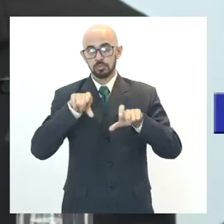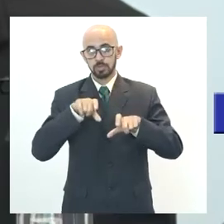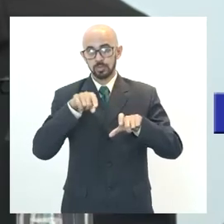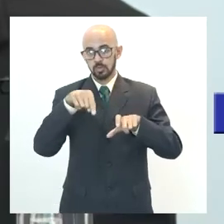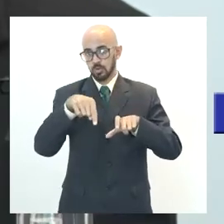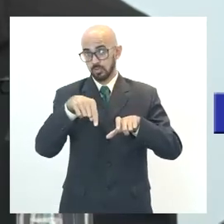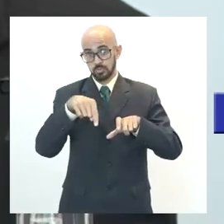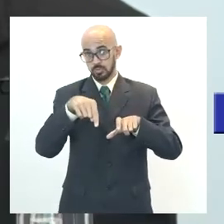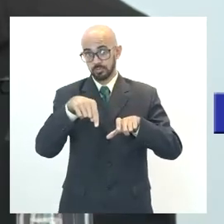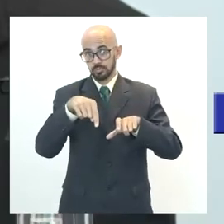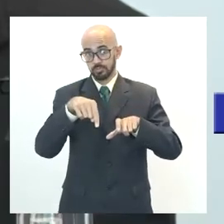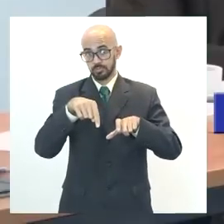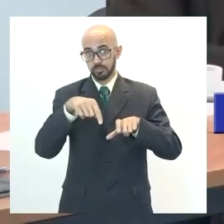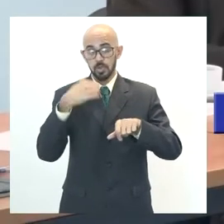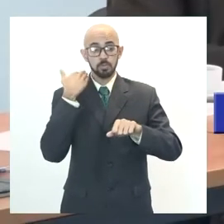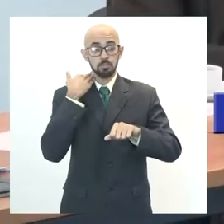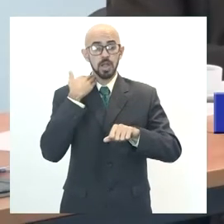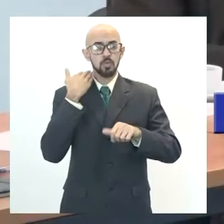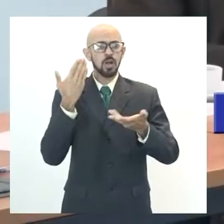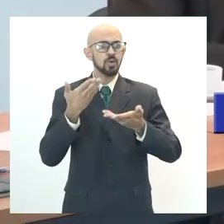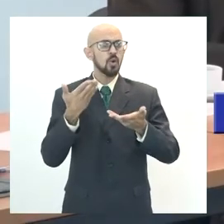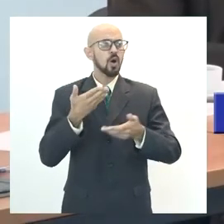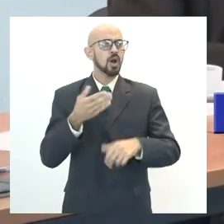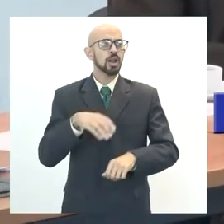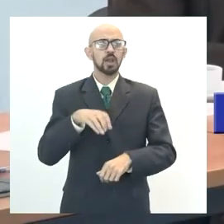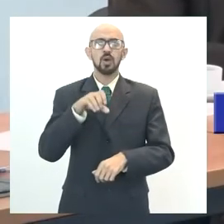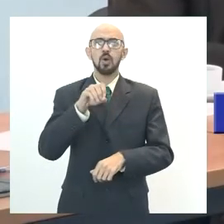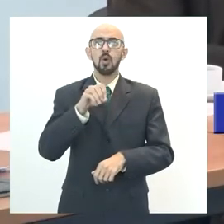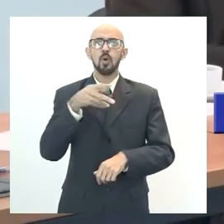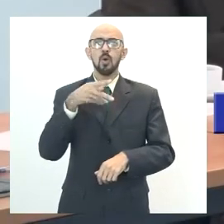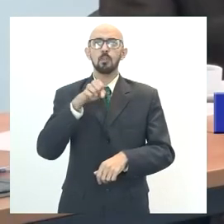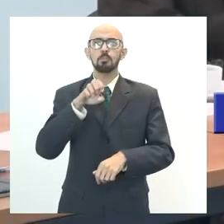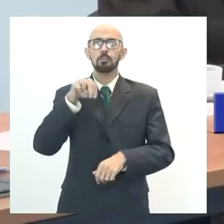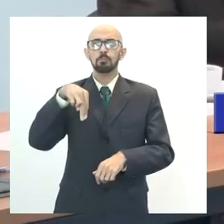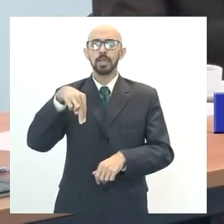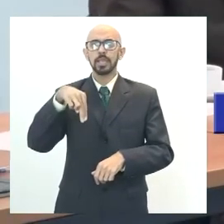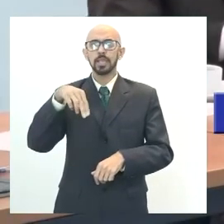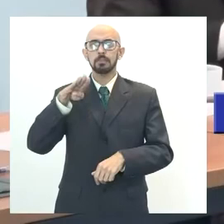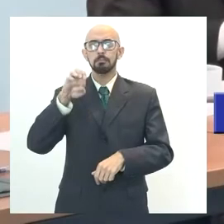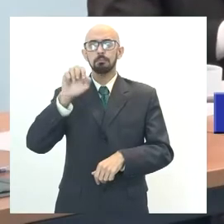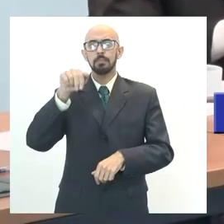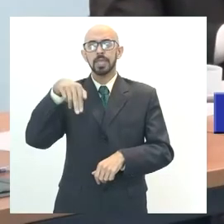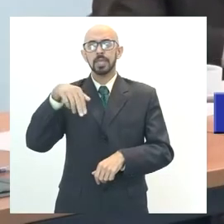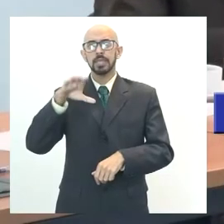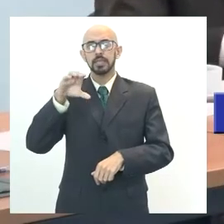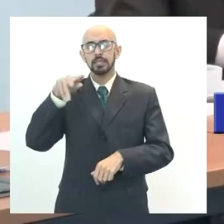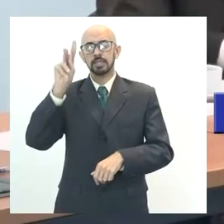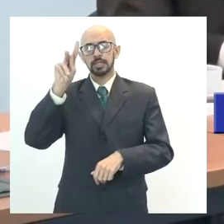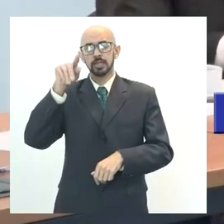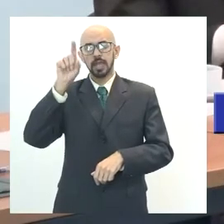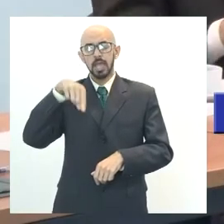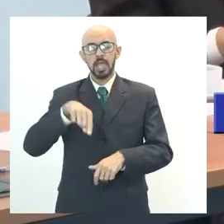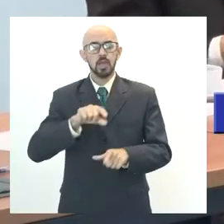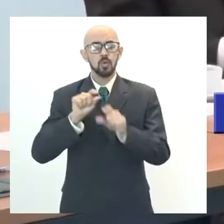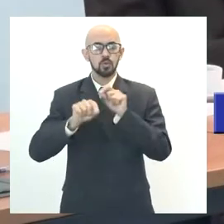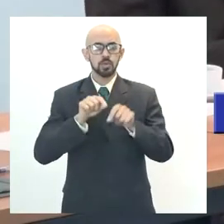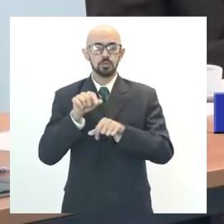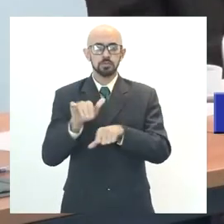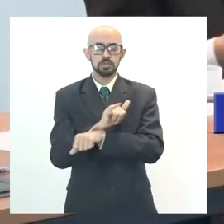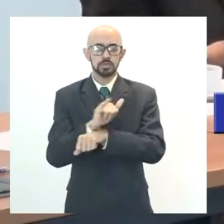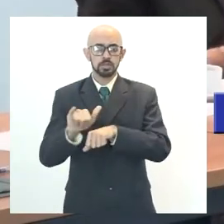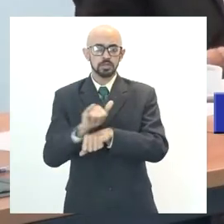e o banco qual banco agora que estão lançando Open Bank outra iniciativa de ampliar o PIS